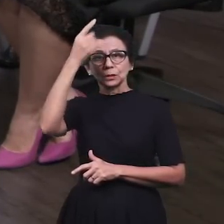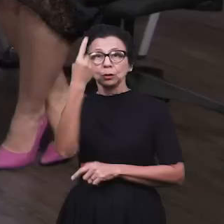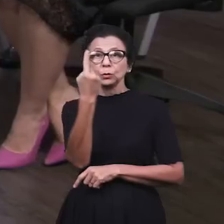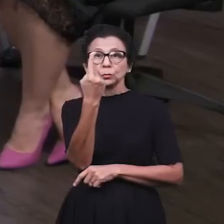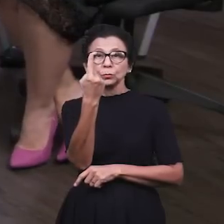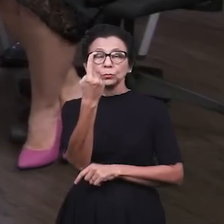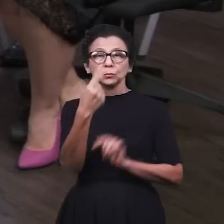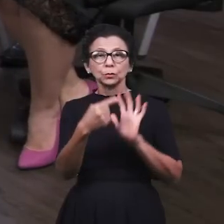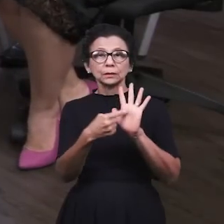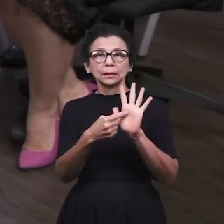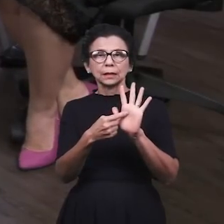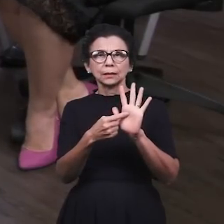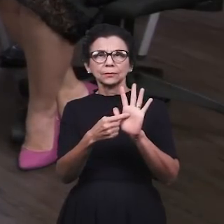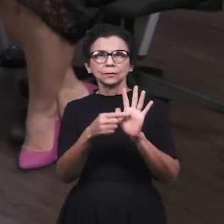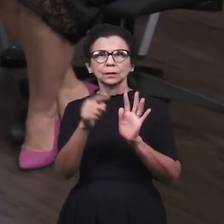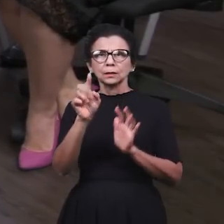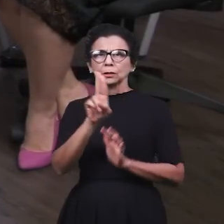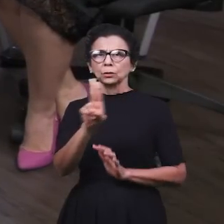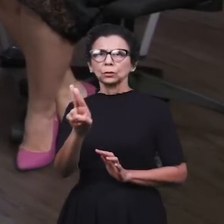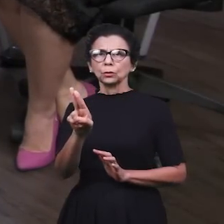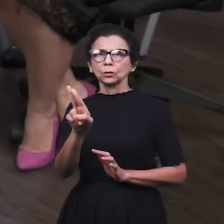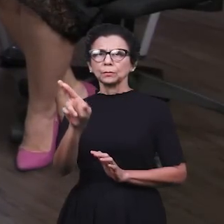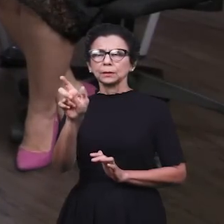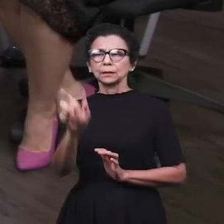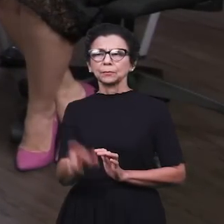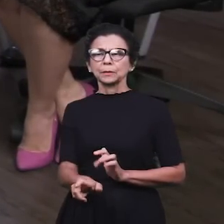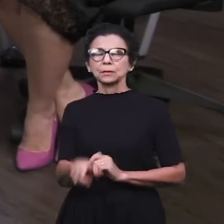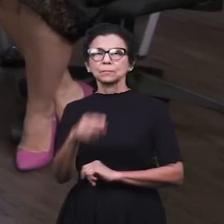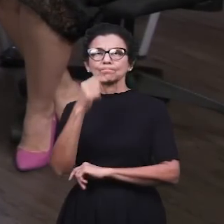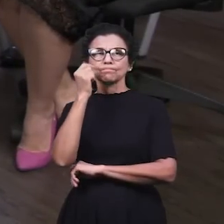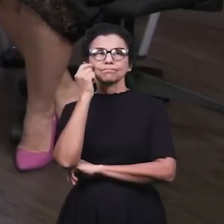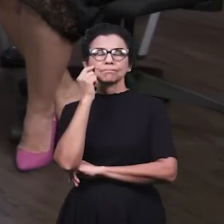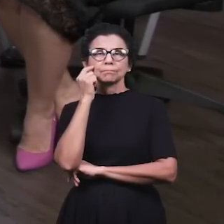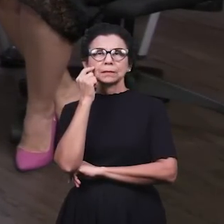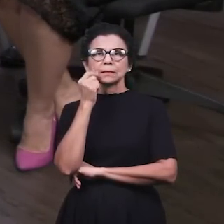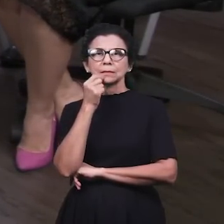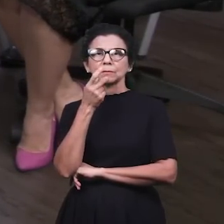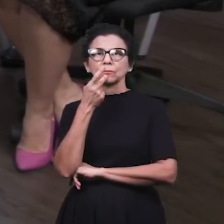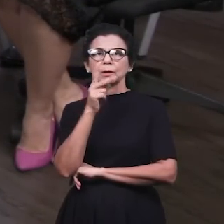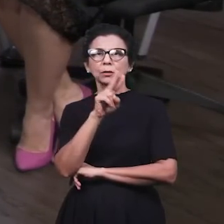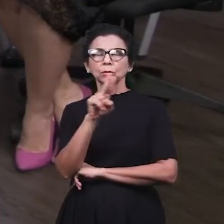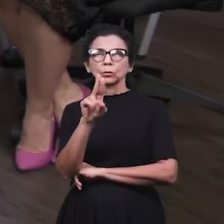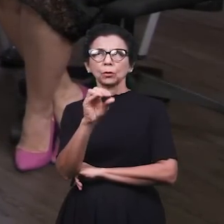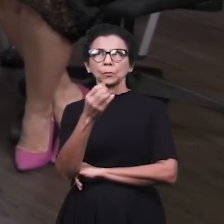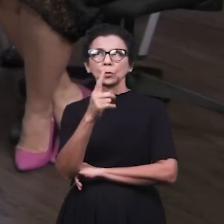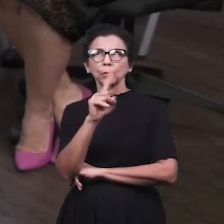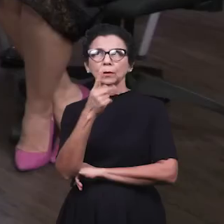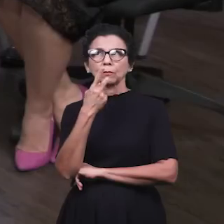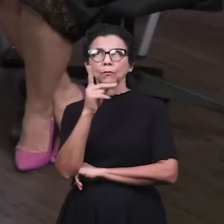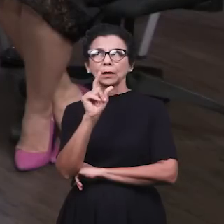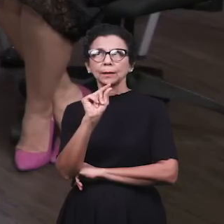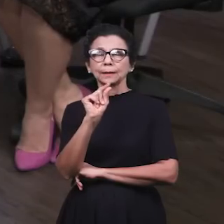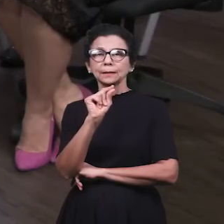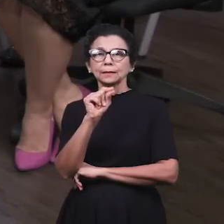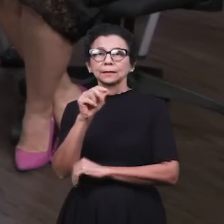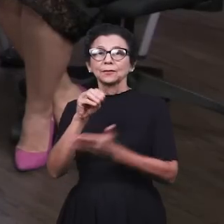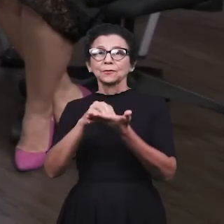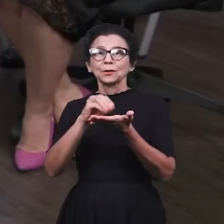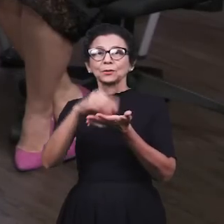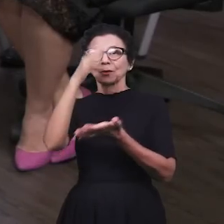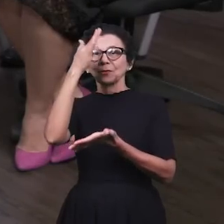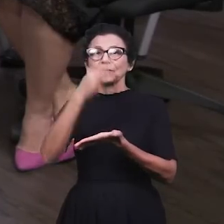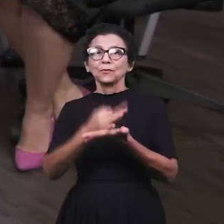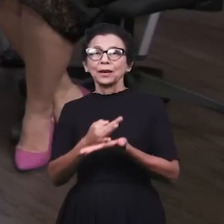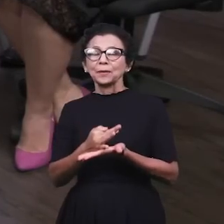o nome da pessoa. Aí naquela hora ali, alguém ficou assim, a gente cita o nome ou não cita o nome? Isso é falta de